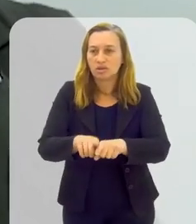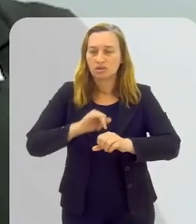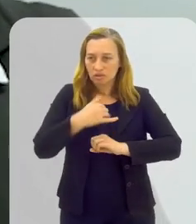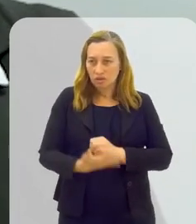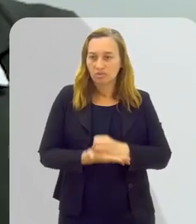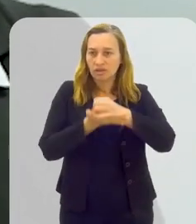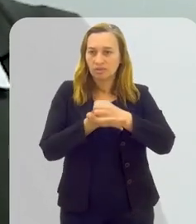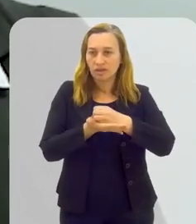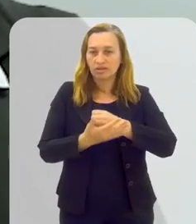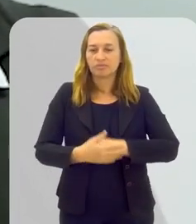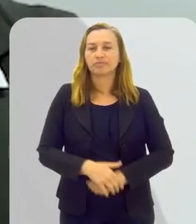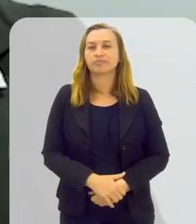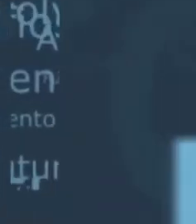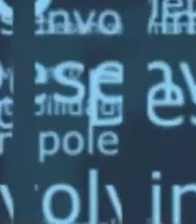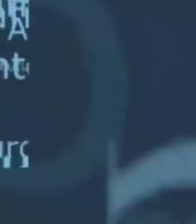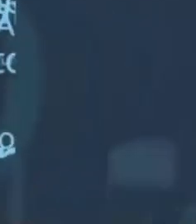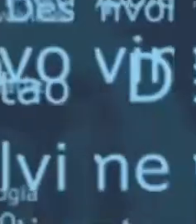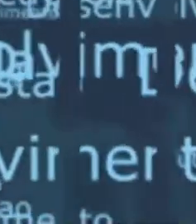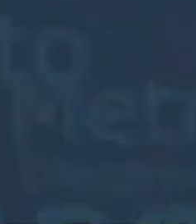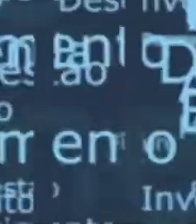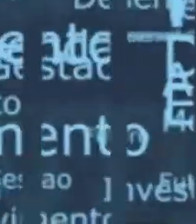vive em sustentabilidade caminham juntas